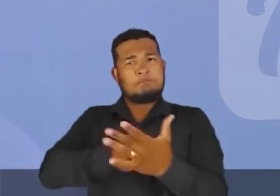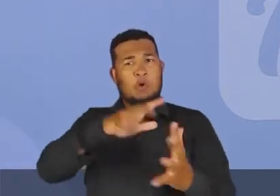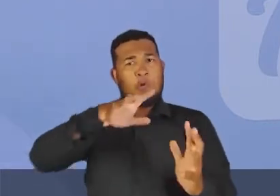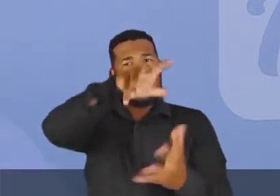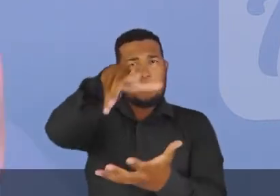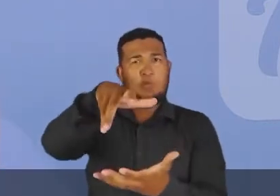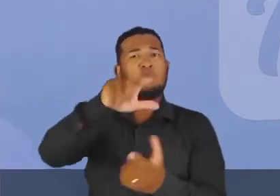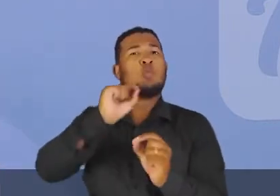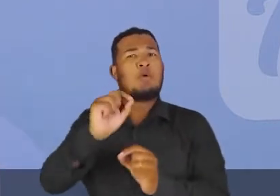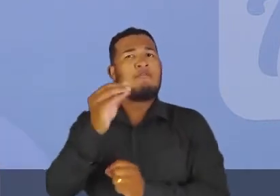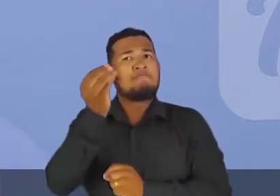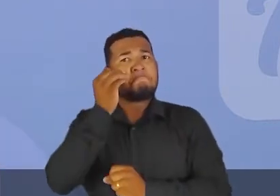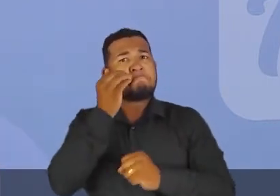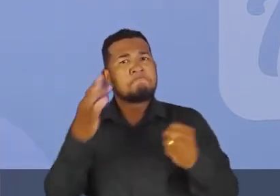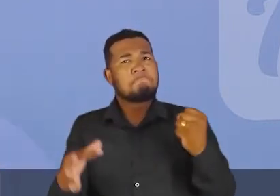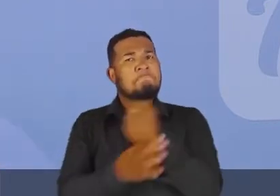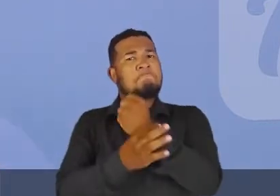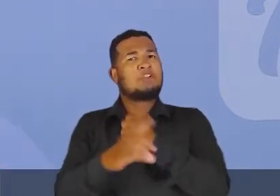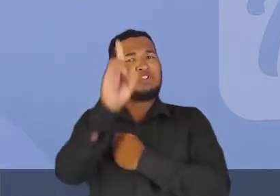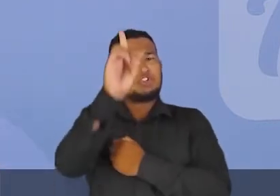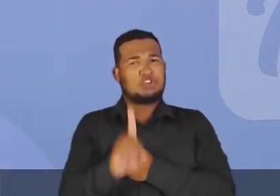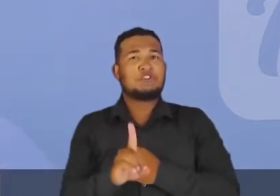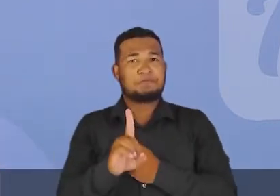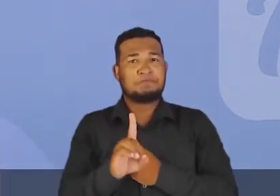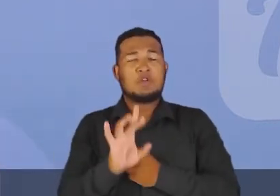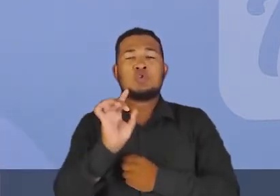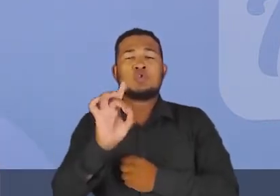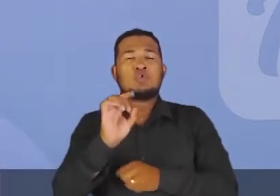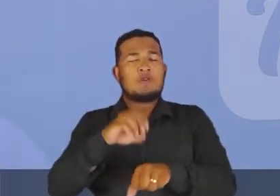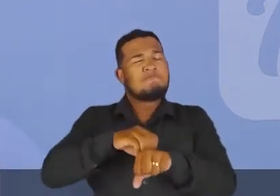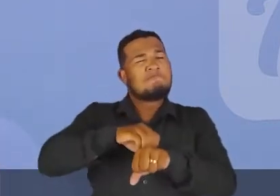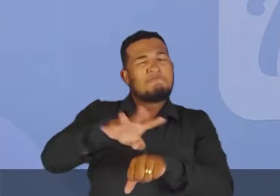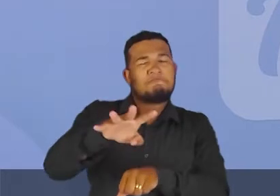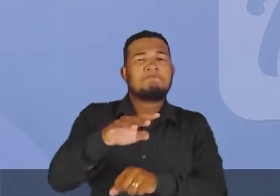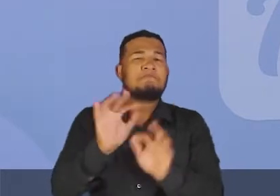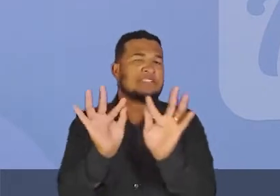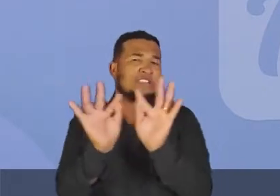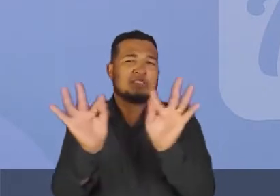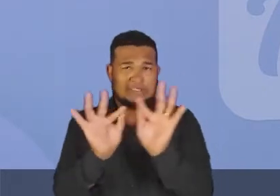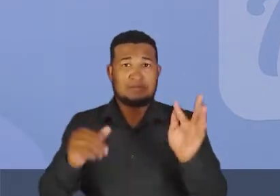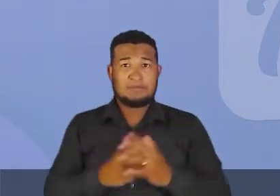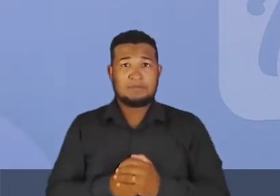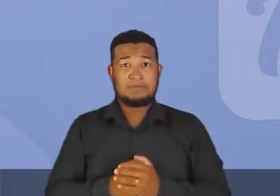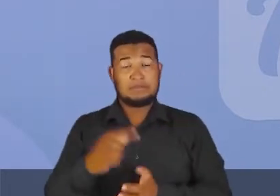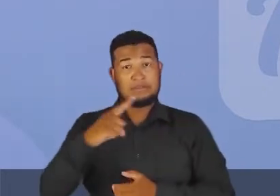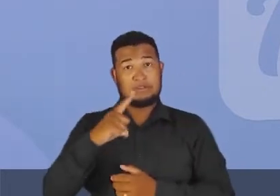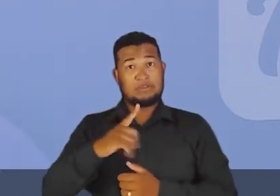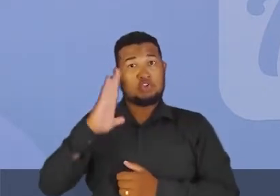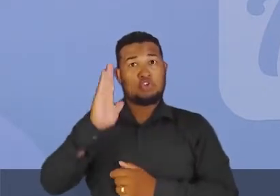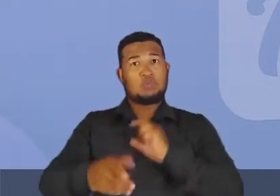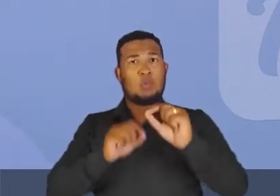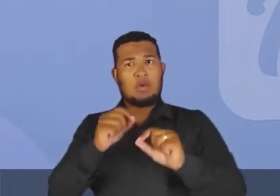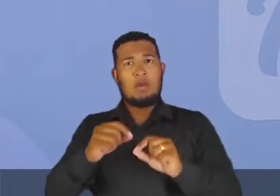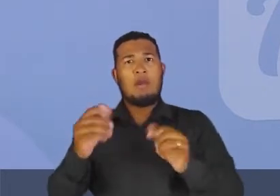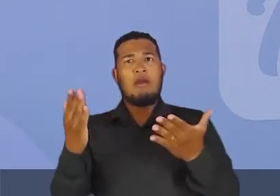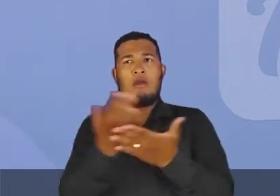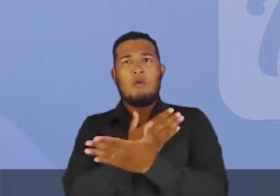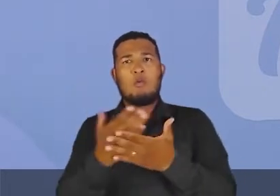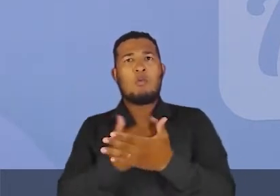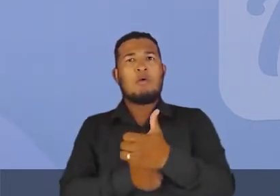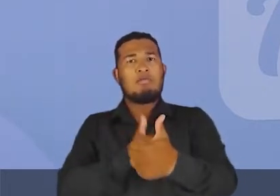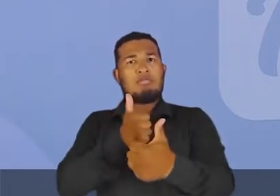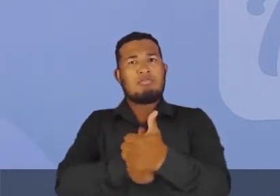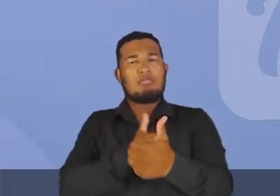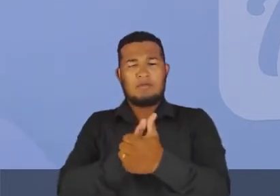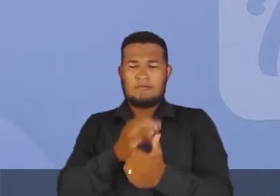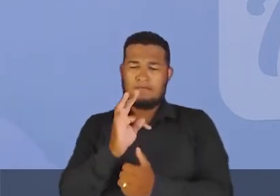Para lutar pela garantia desses direitos. Eu vou dar só um exemplo para vocês. Existem, por exemplo, tribunais